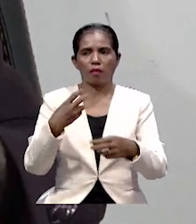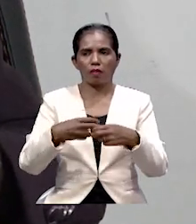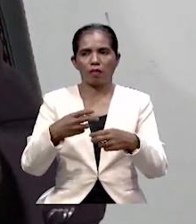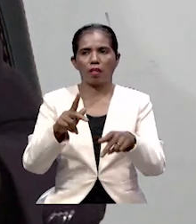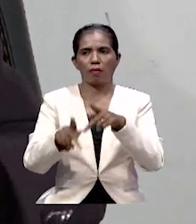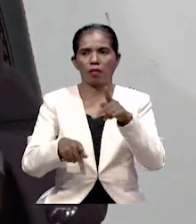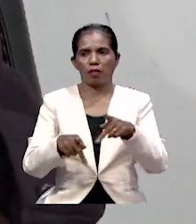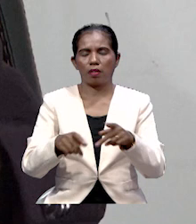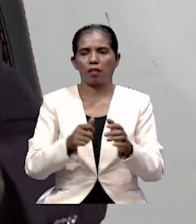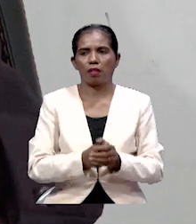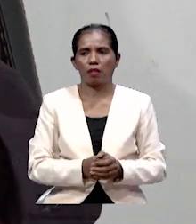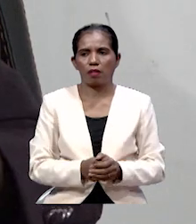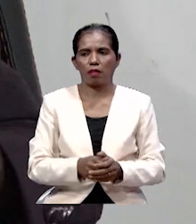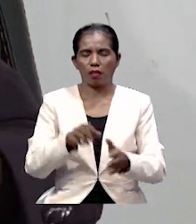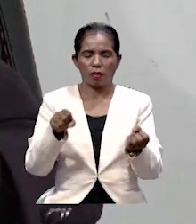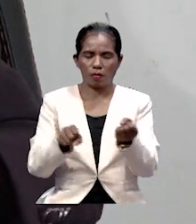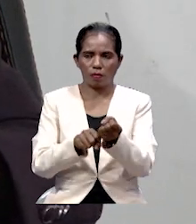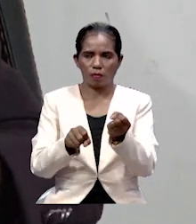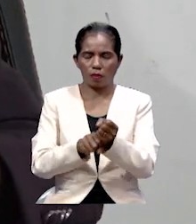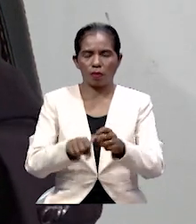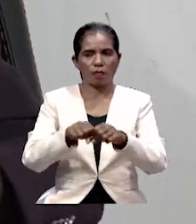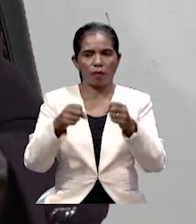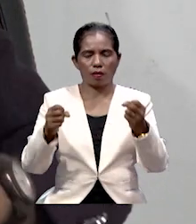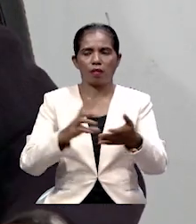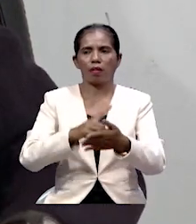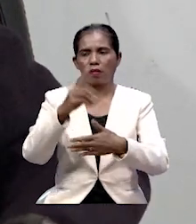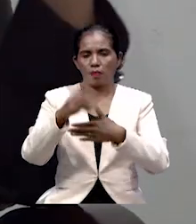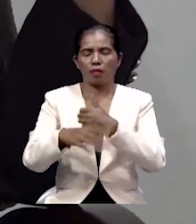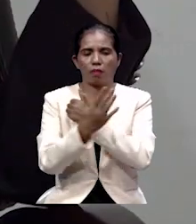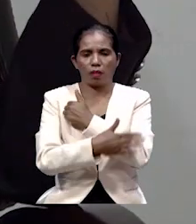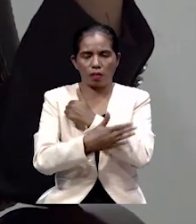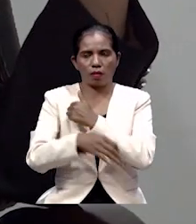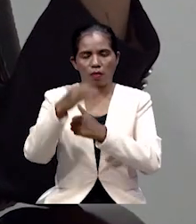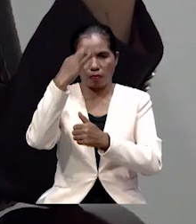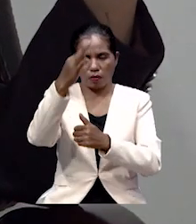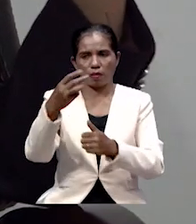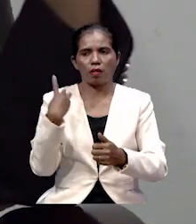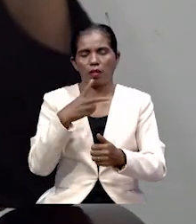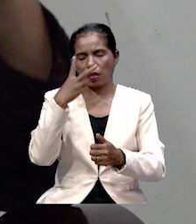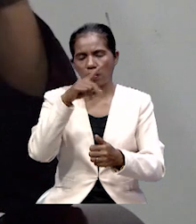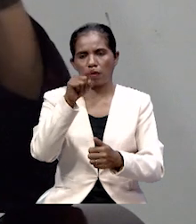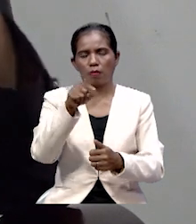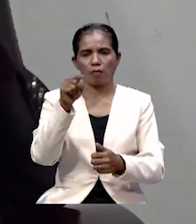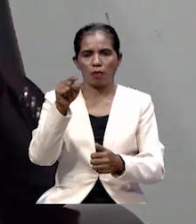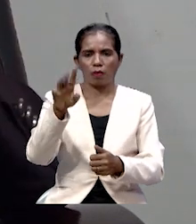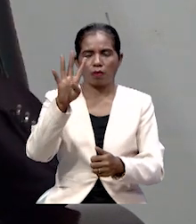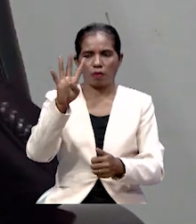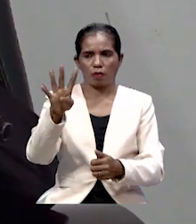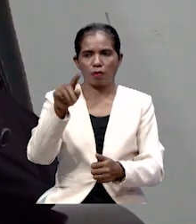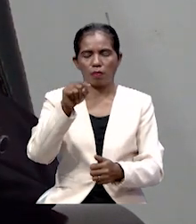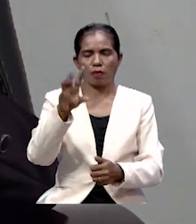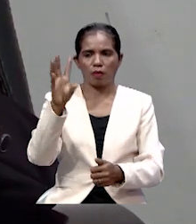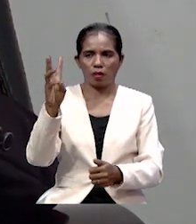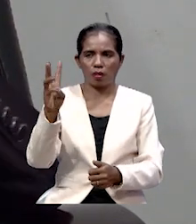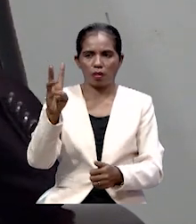ansane, mentalidade sira ansane, contribui ba estraga desenvolvimento na sangue futuro. Itaharei husi 1.4, mais 1.6, ba 1.8,